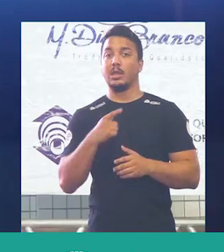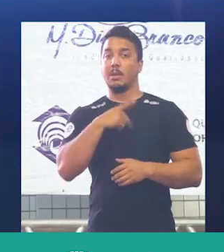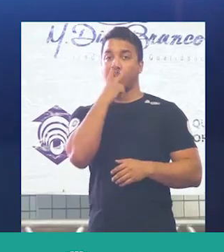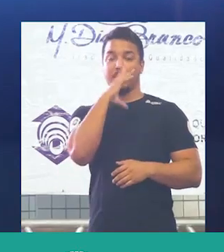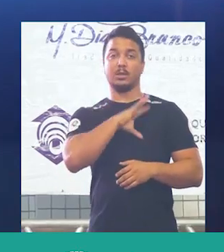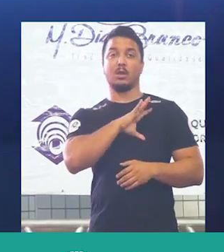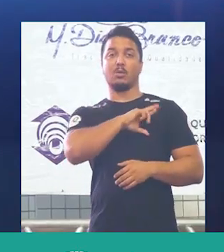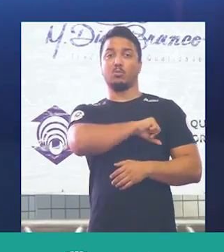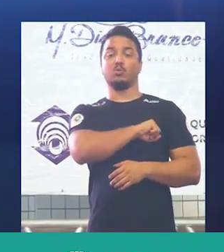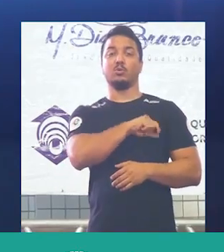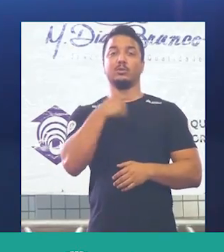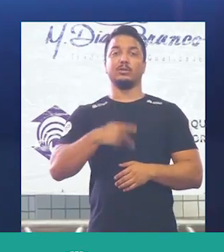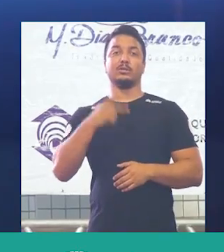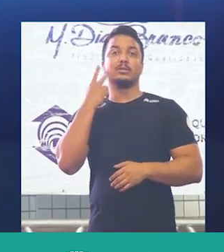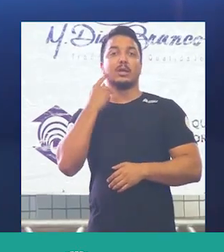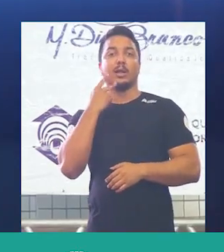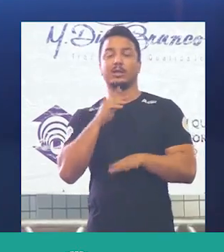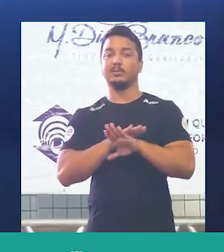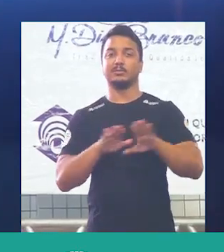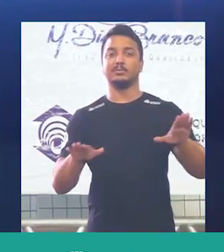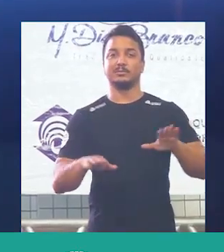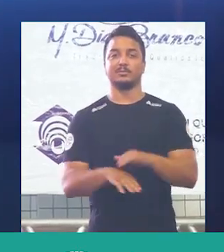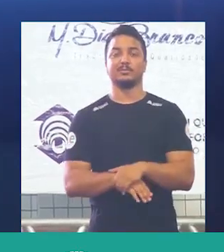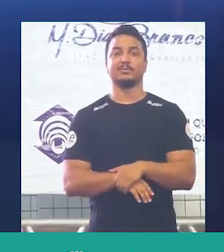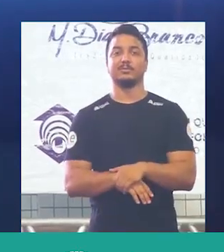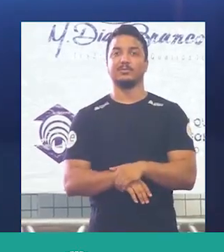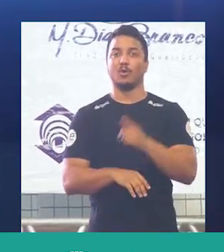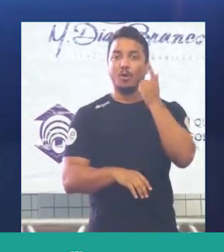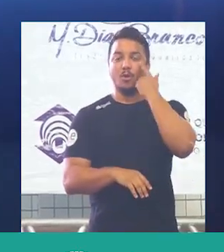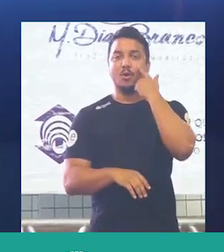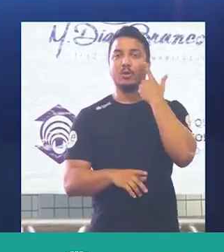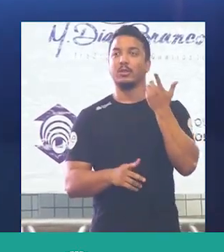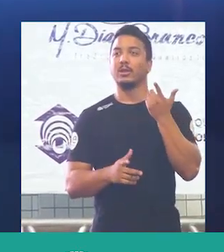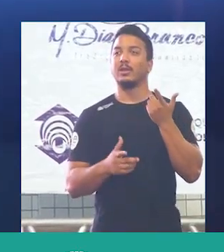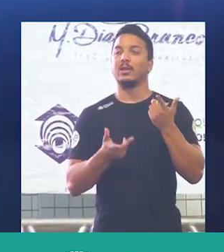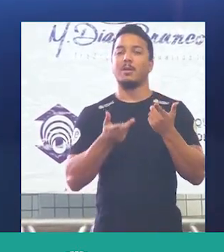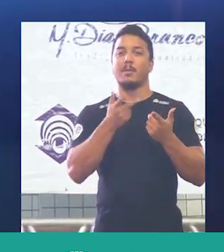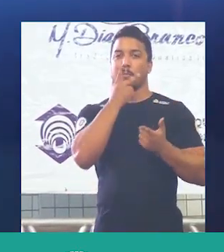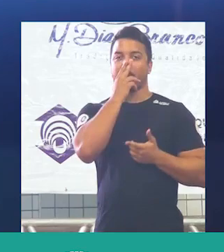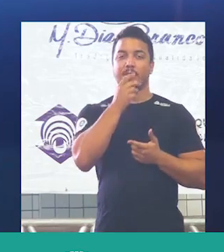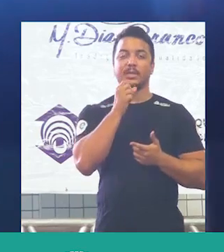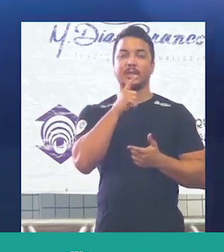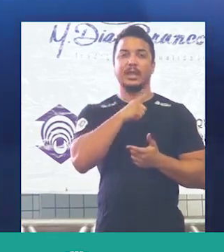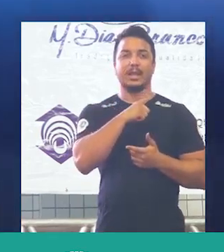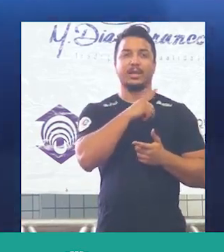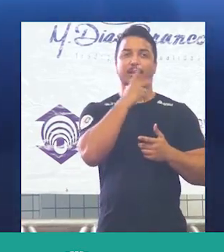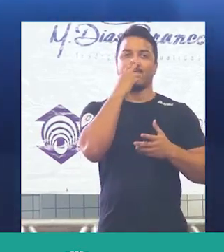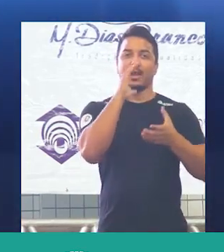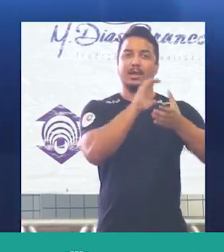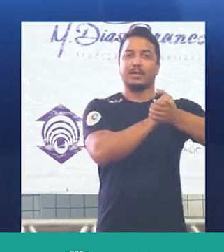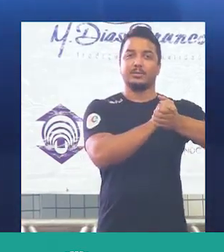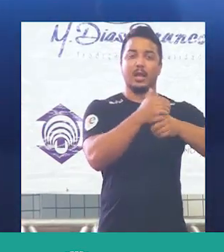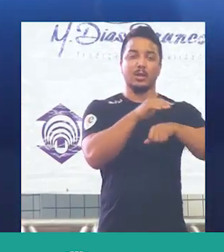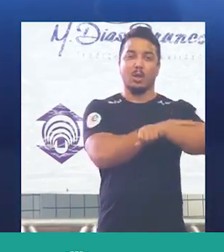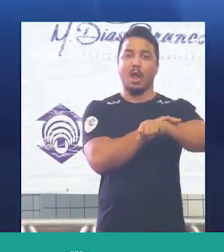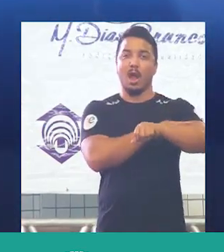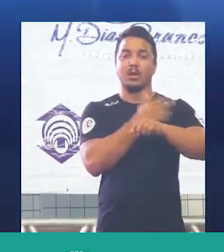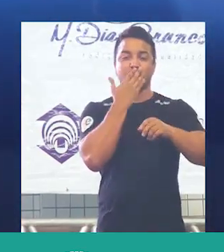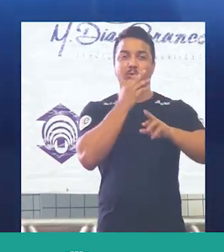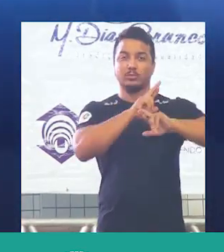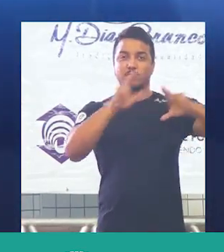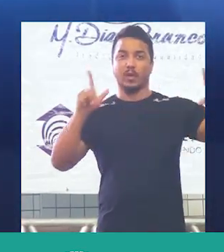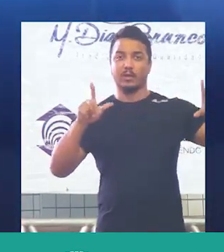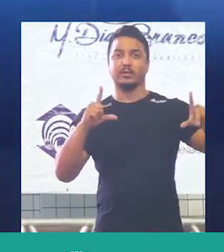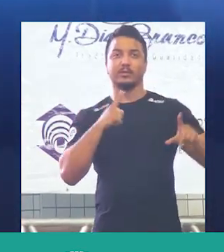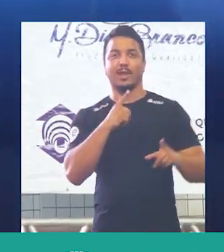começou a nossa família por aqui. Tá? Então veja, se não houvessem casamentos interraciais, eu não estava aqui uma hora